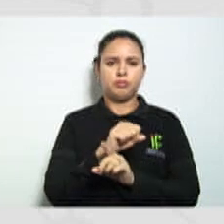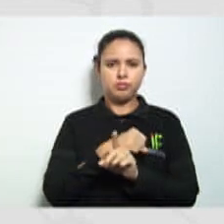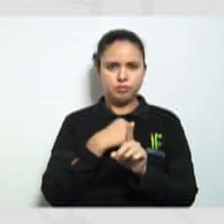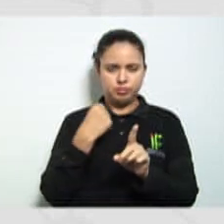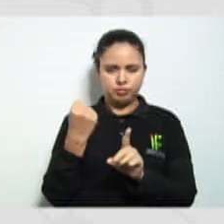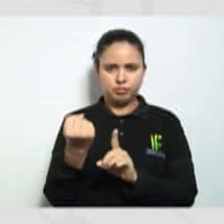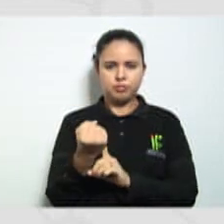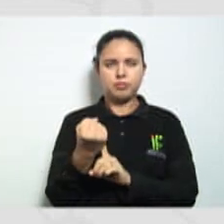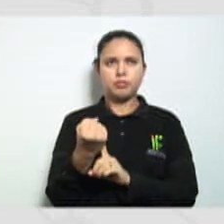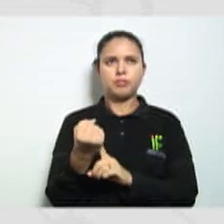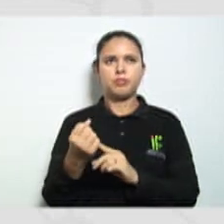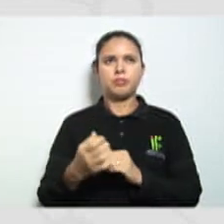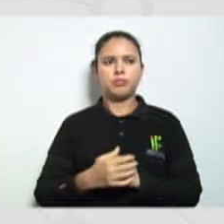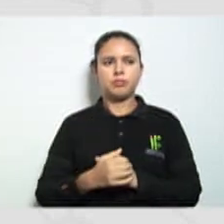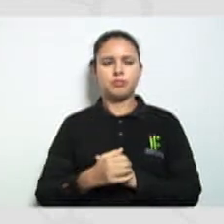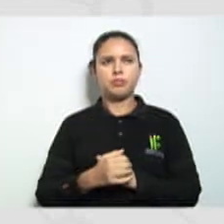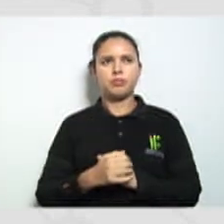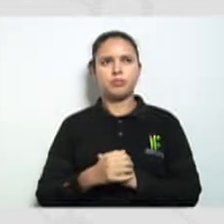Social.